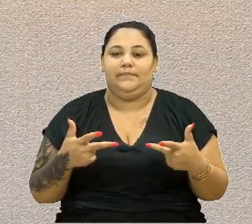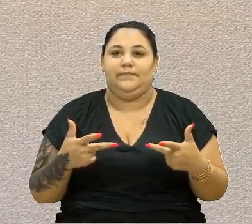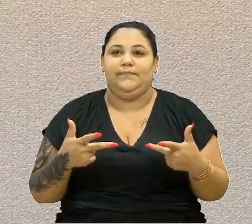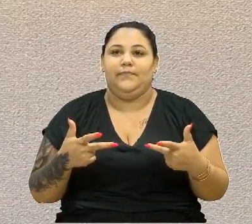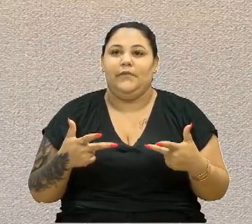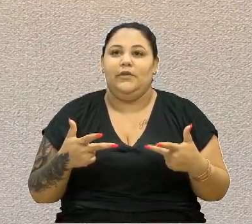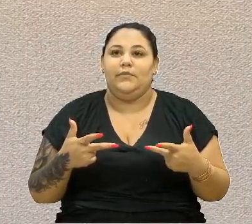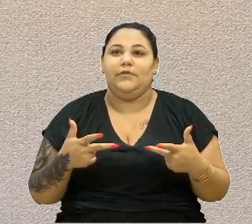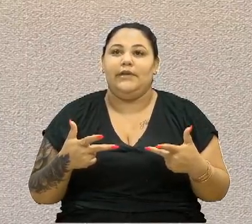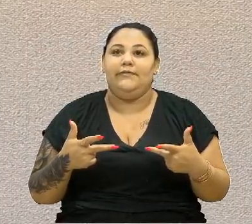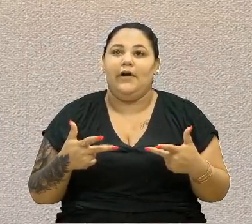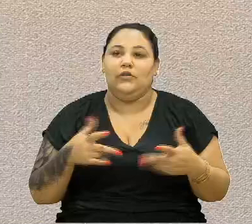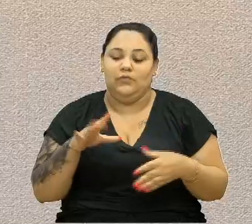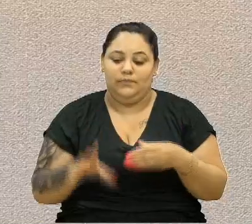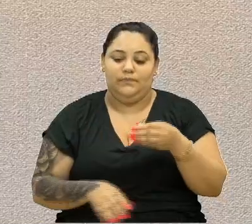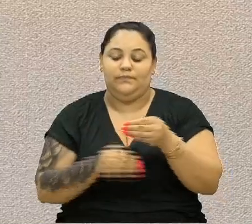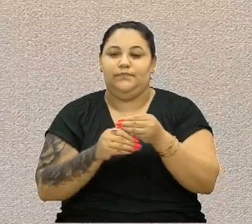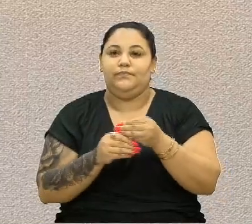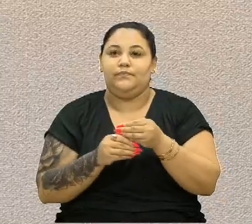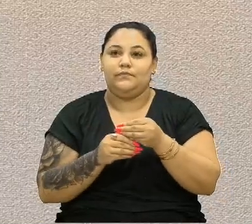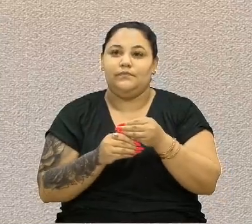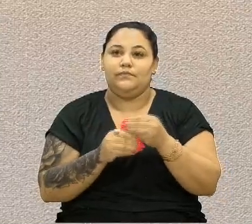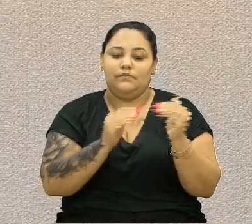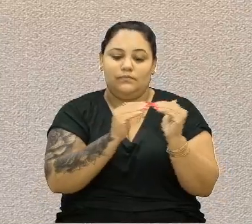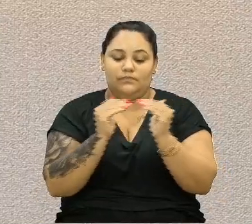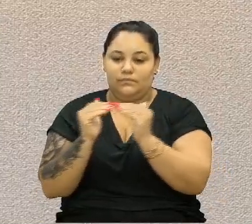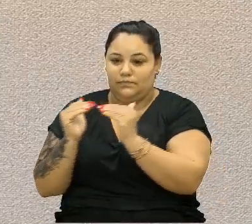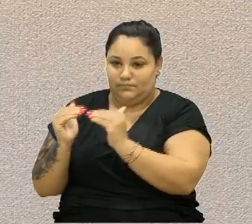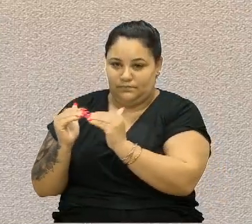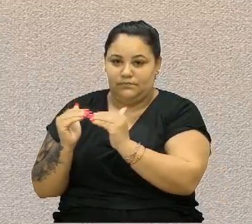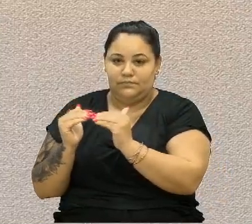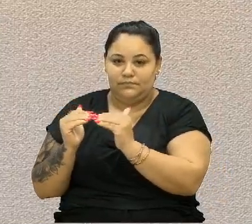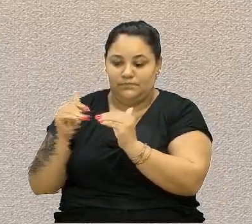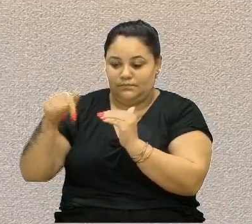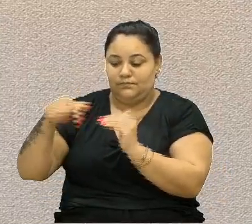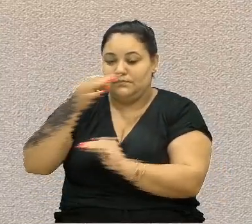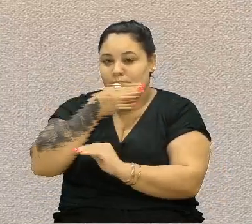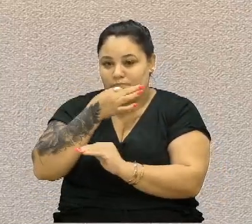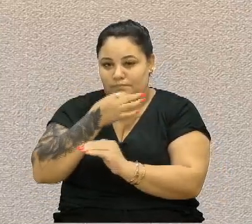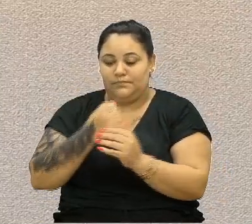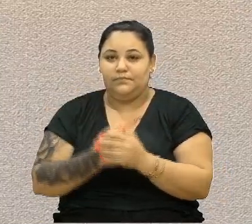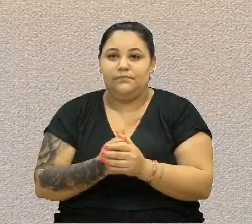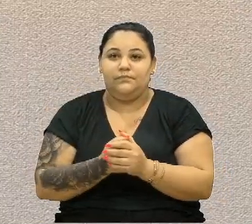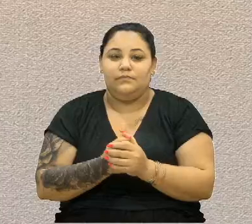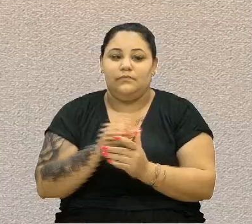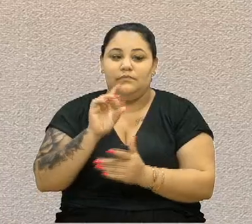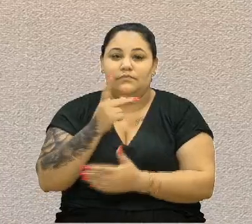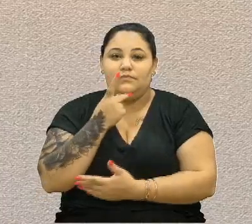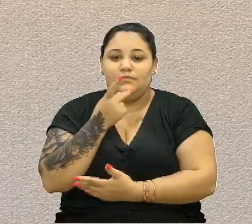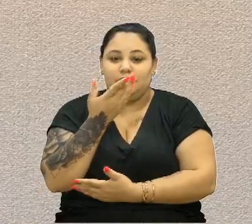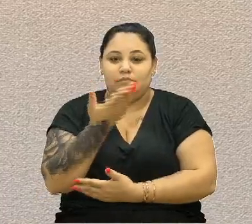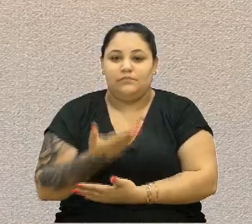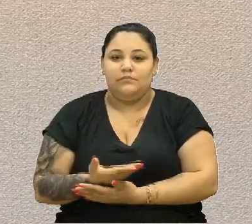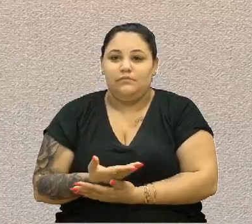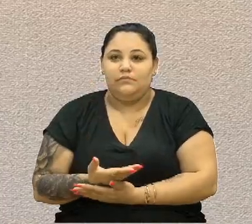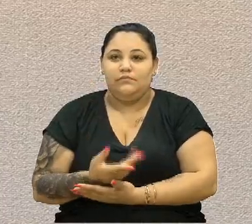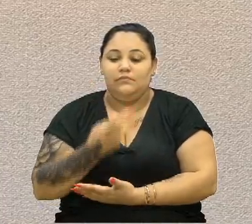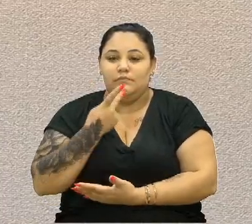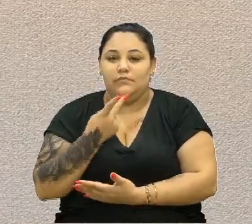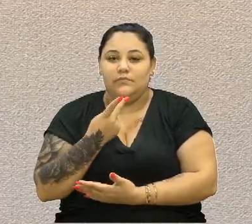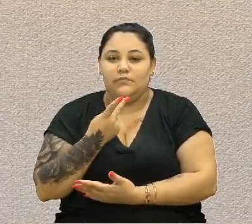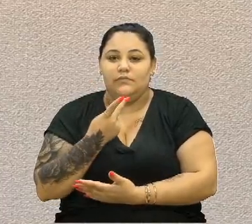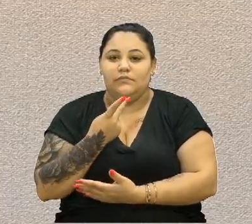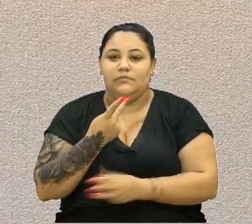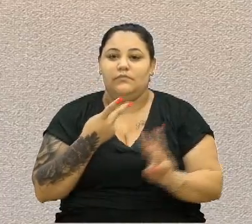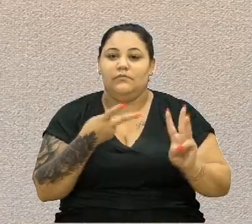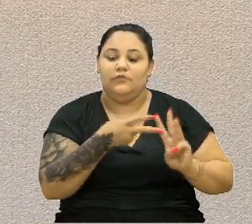que compõem, né, este mosaico étnico que é Caxias do Sul. Então, abordando aqui a questão dos indígenas,